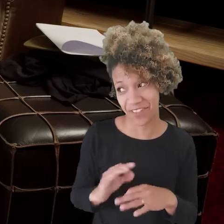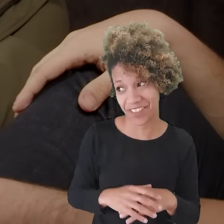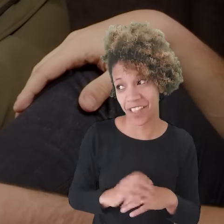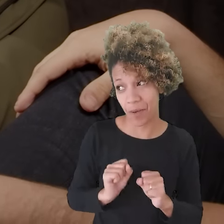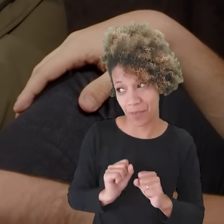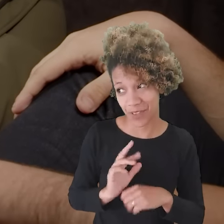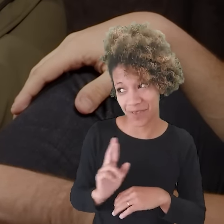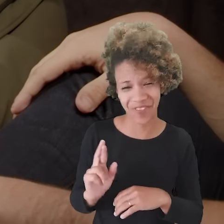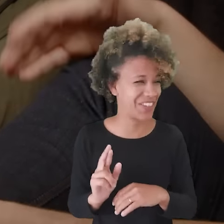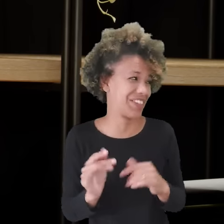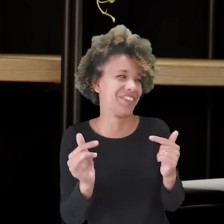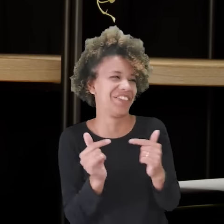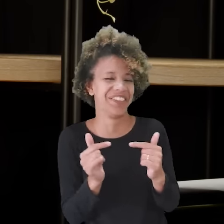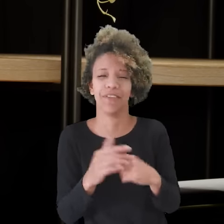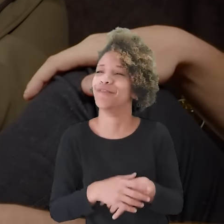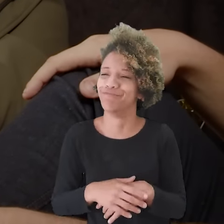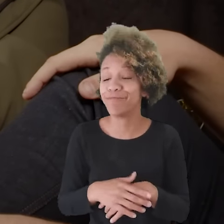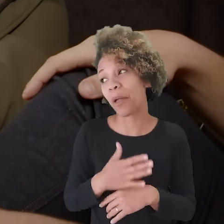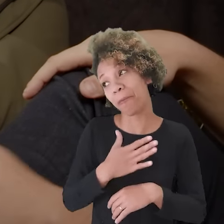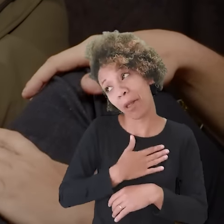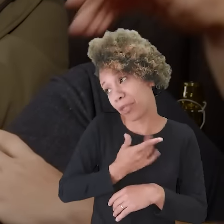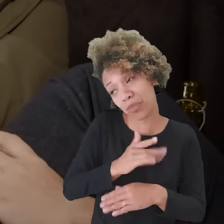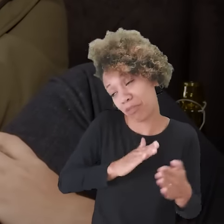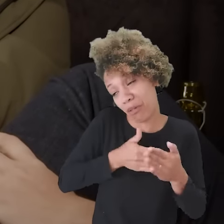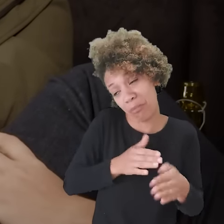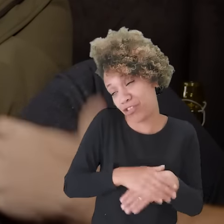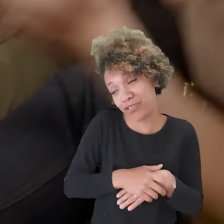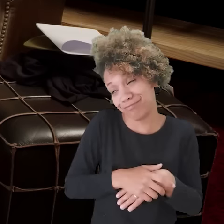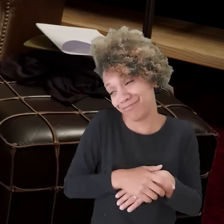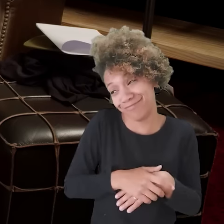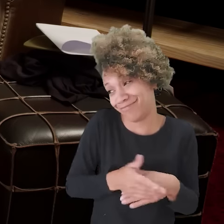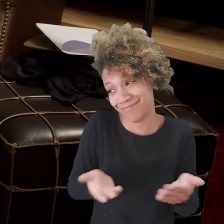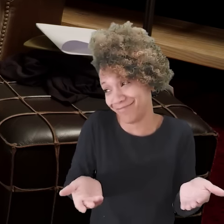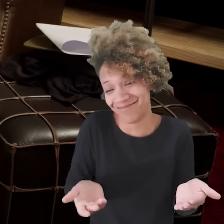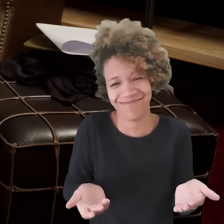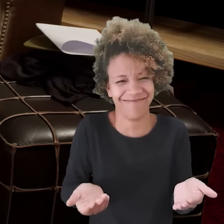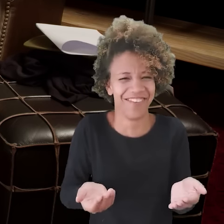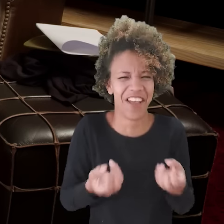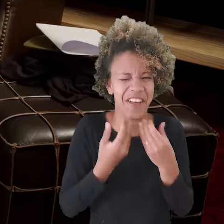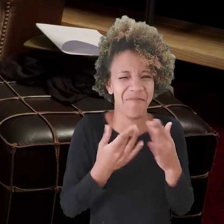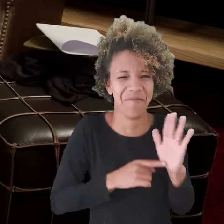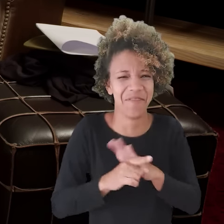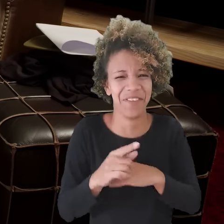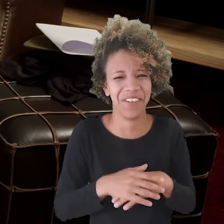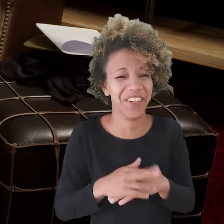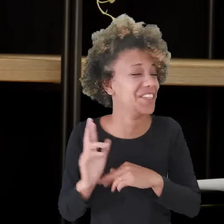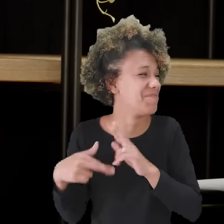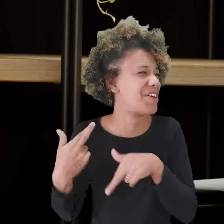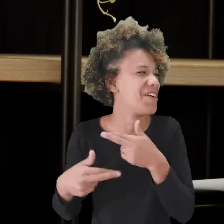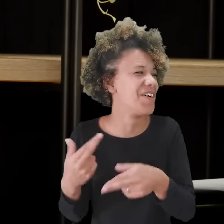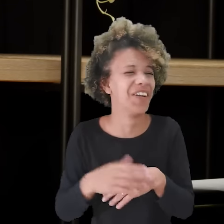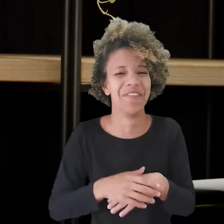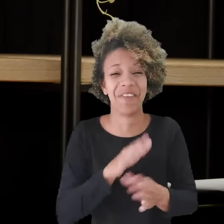Se quiser eu posso responder cara para mim não tem né É muito bom isso daí os